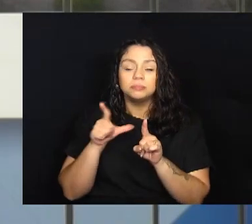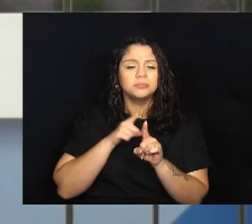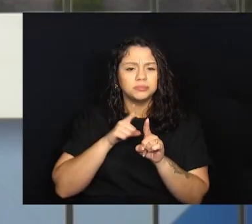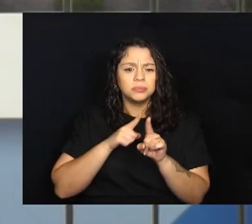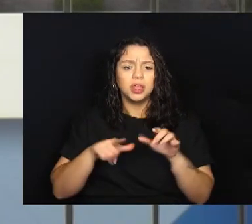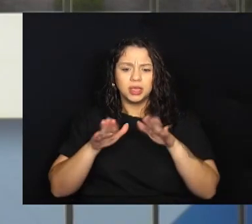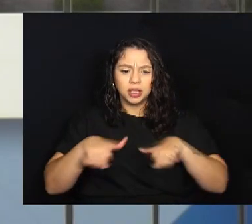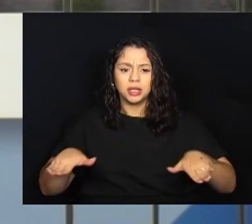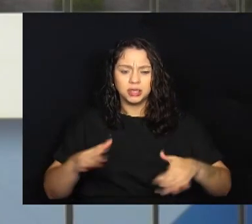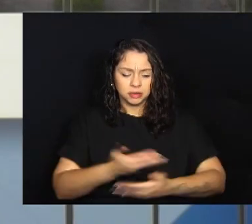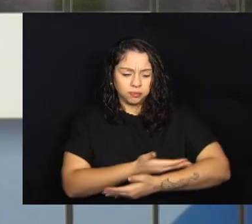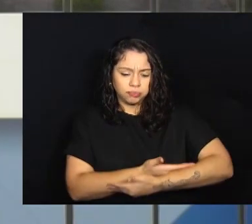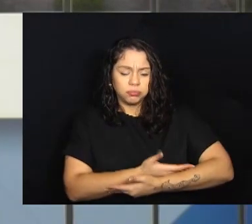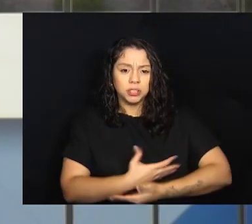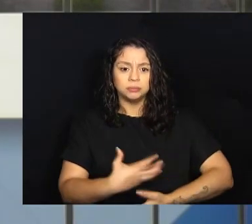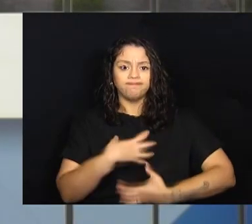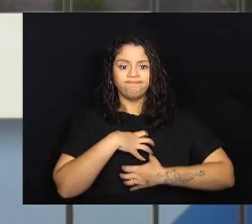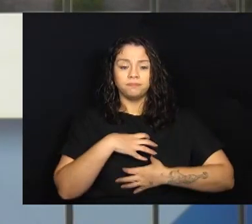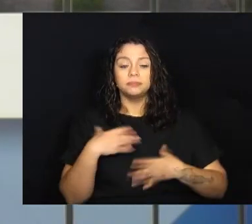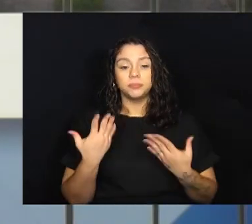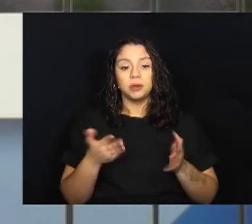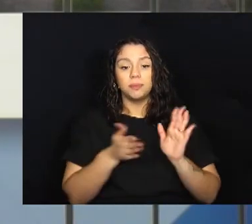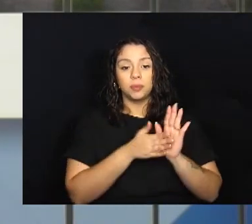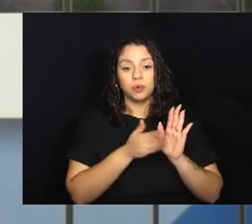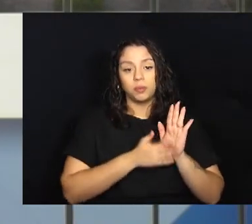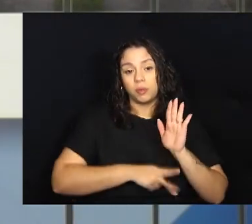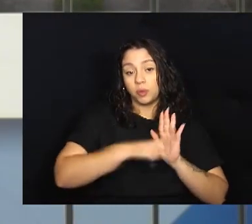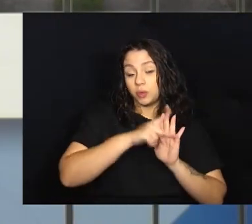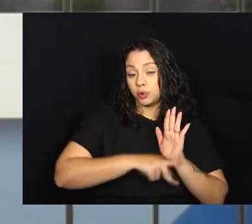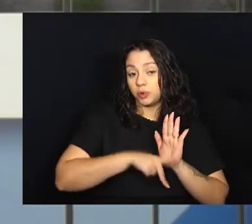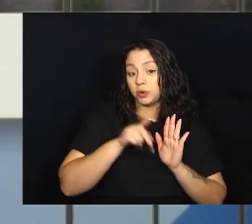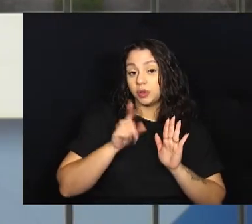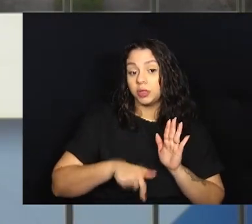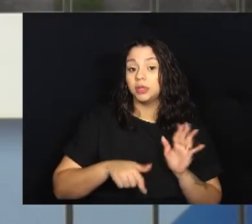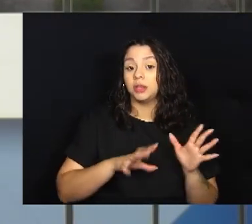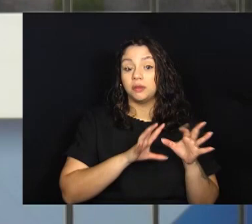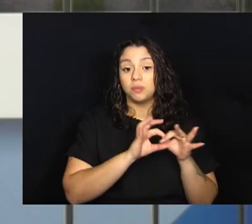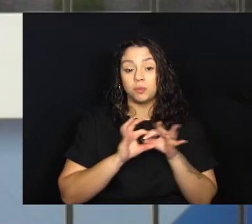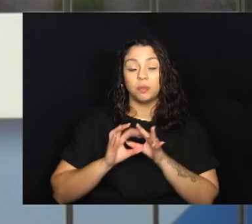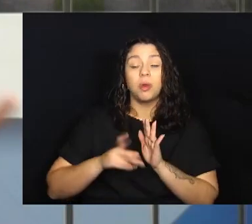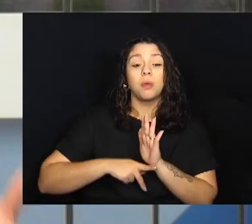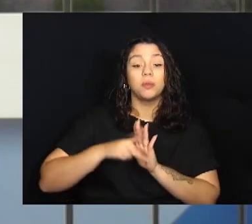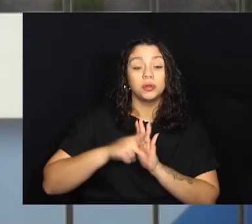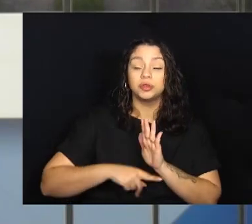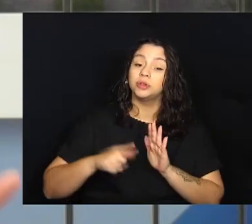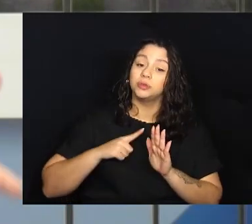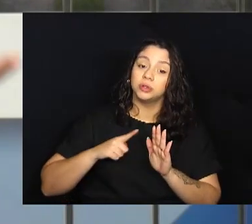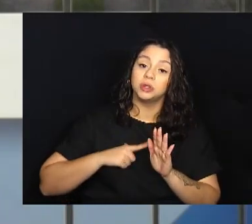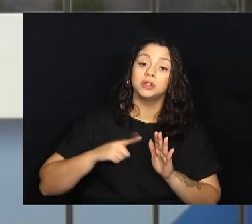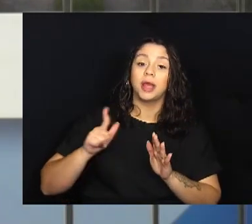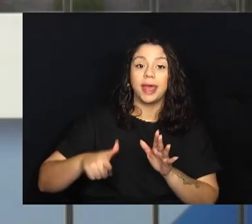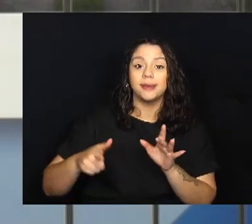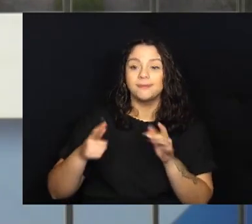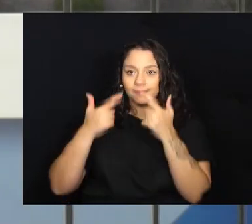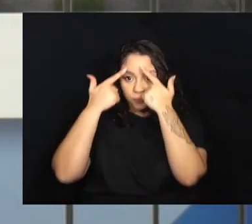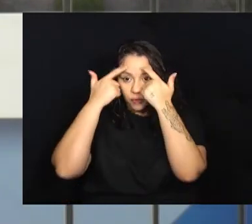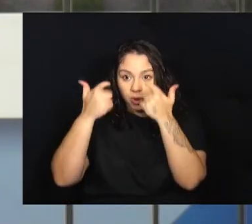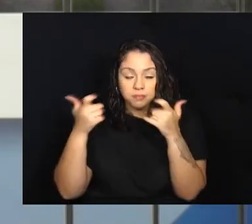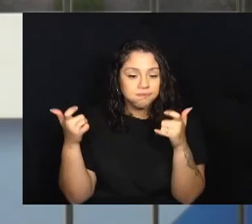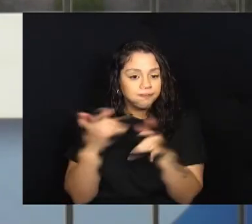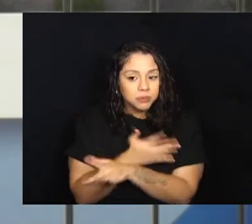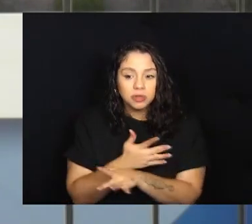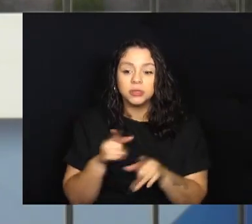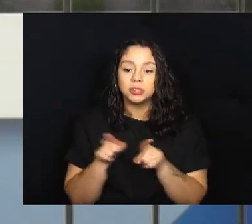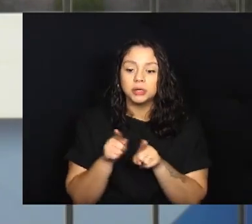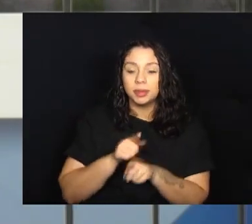a criança. Então eu propus esse projeto, que está dentro de um conjunto de projetos de combate à violência contra a mulher,